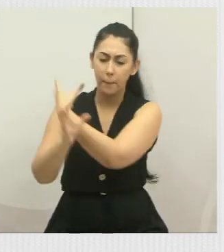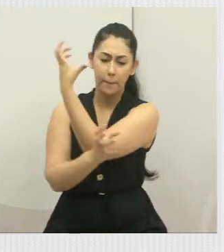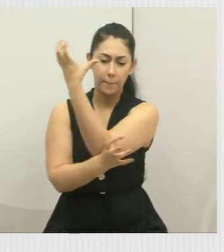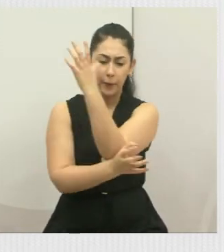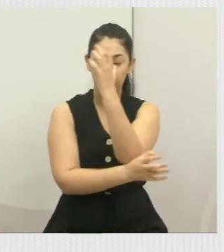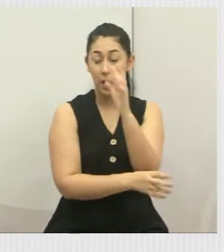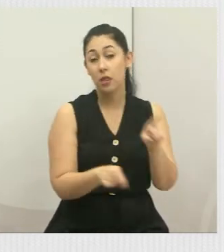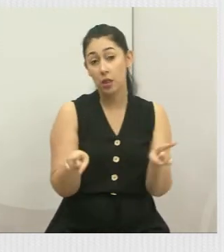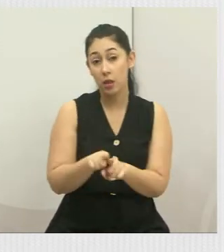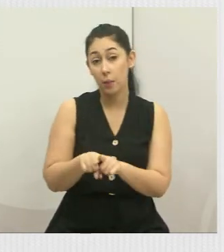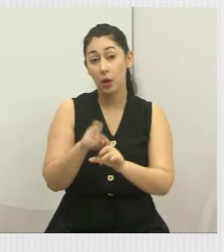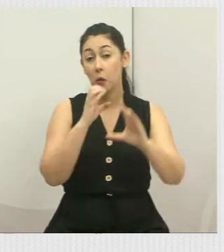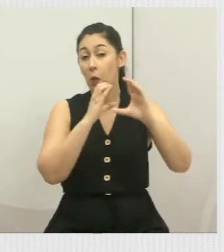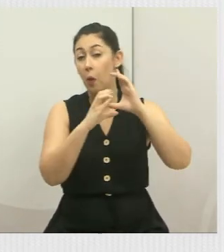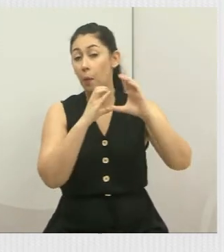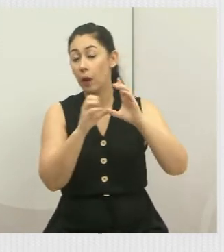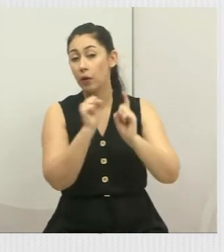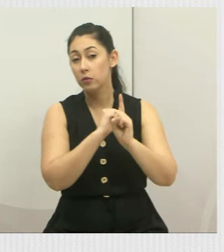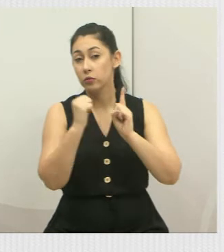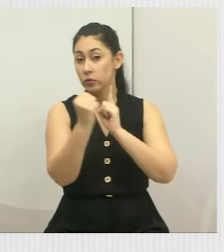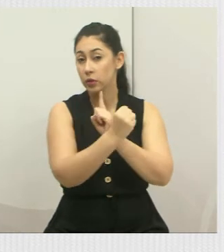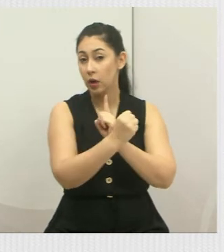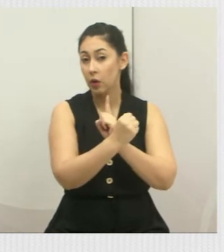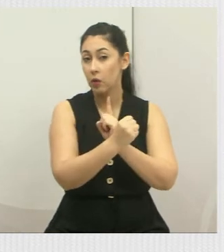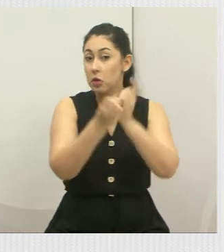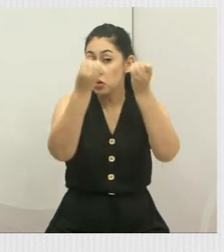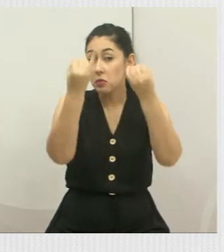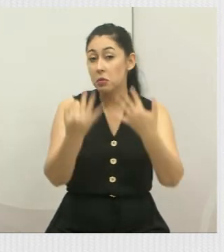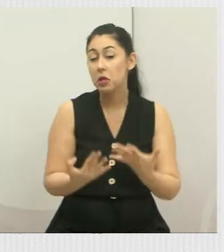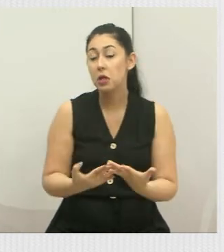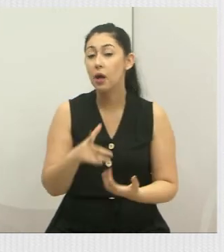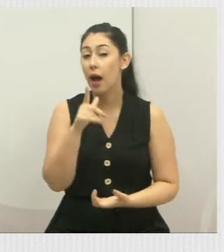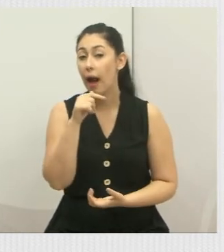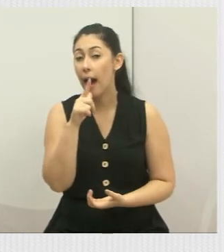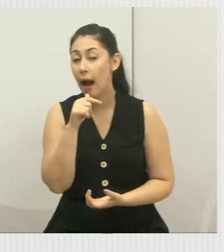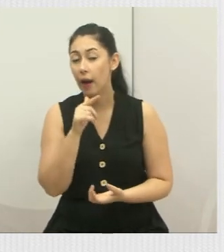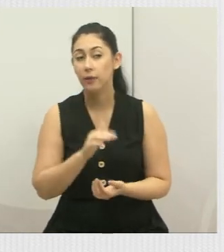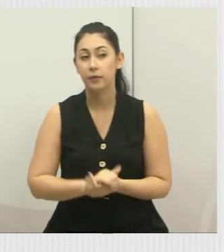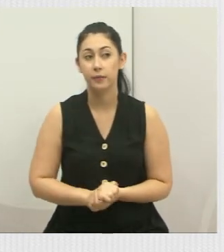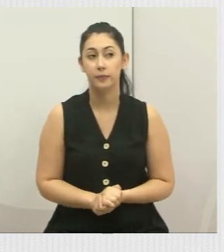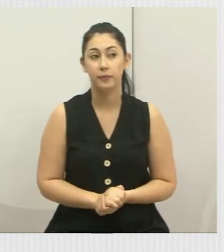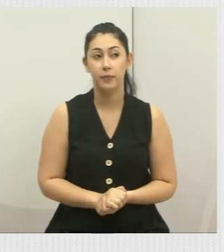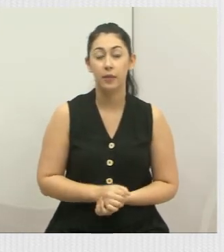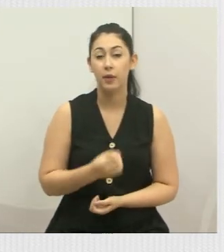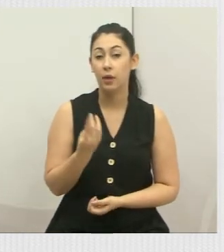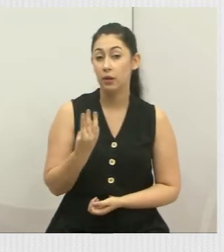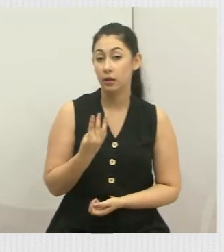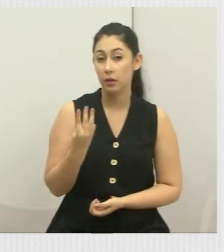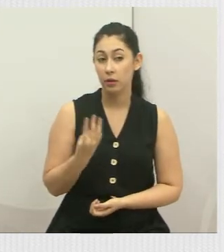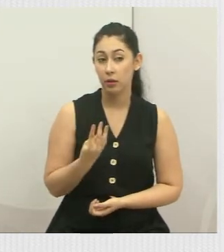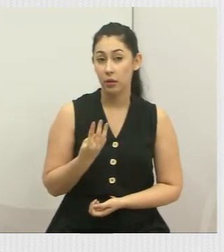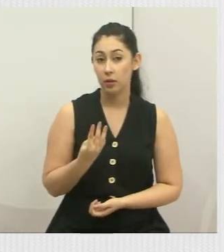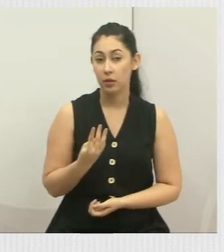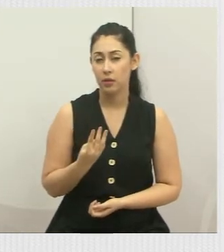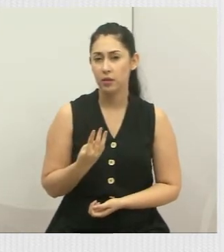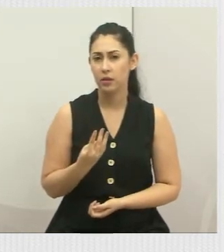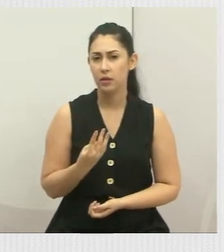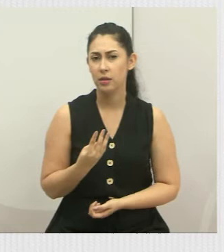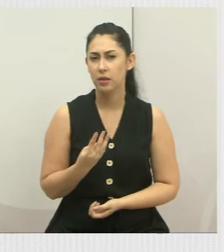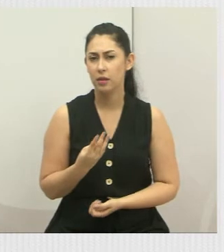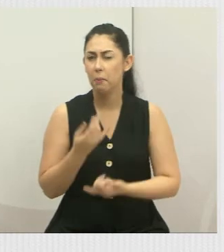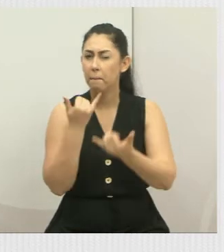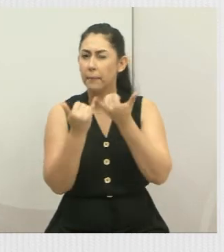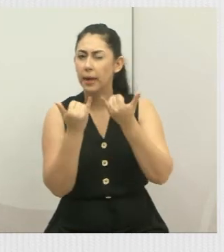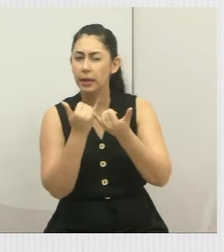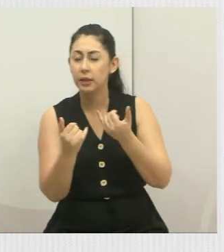social do sistema de água? Essa é a 32. A 33 é a mesma pergunta, mas do